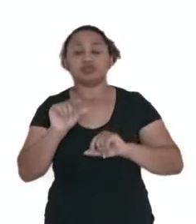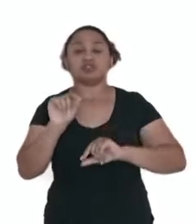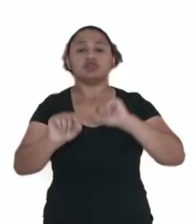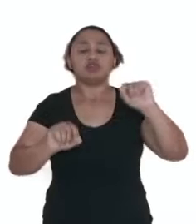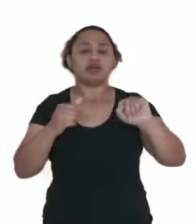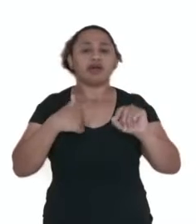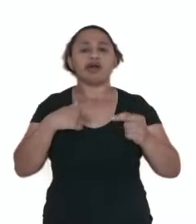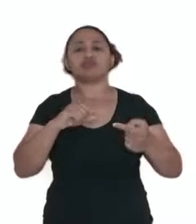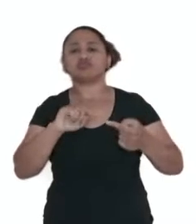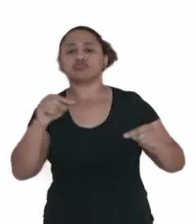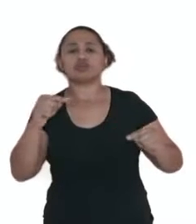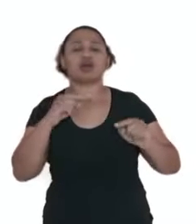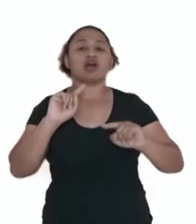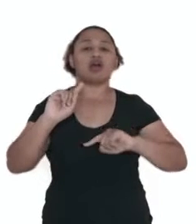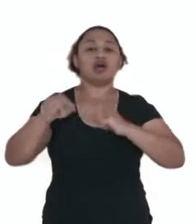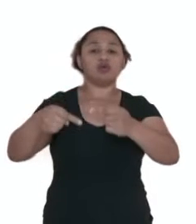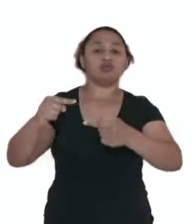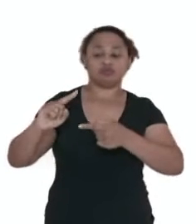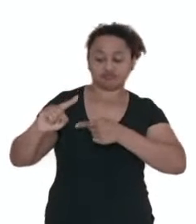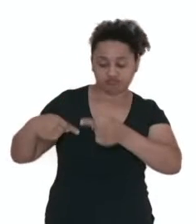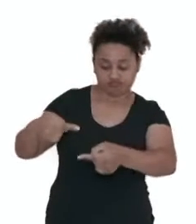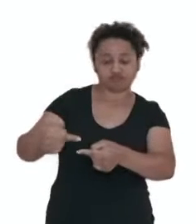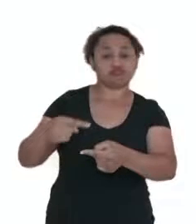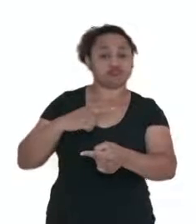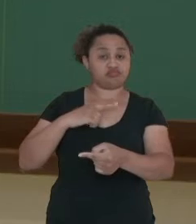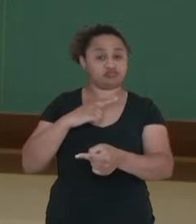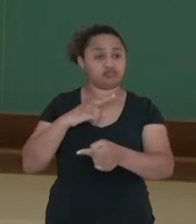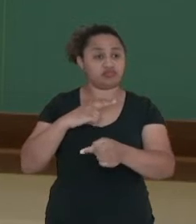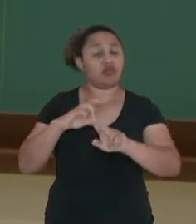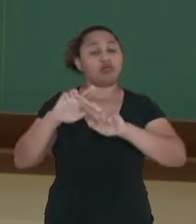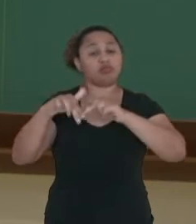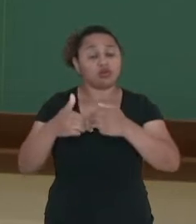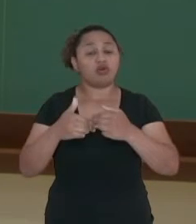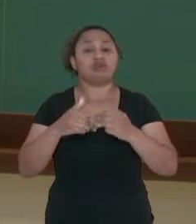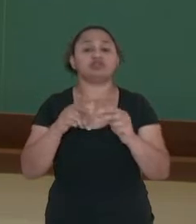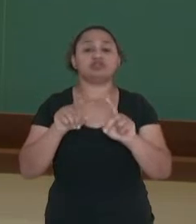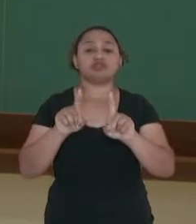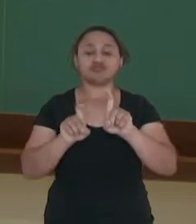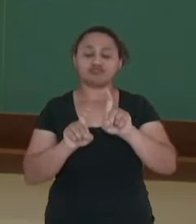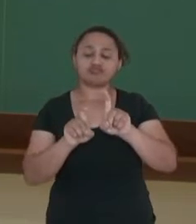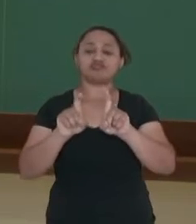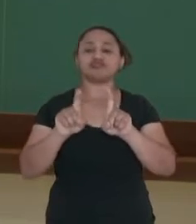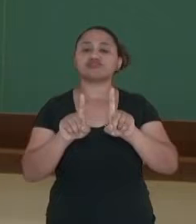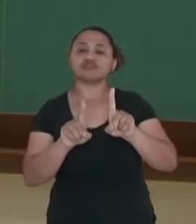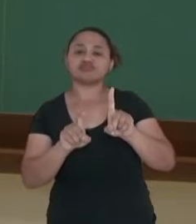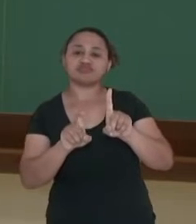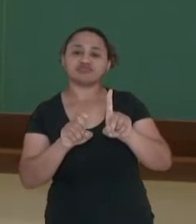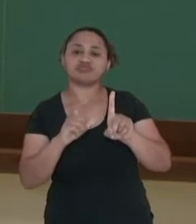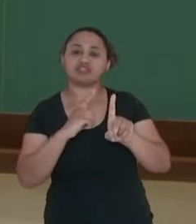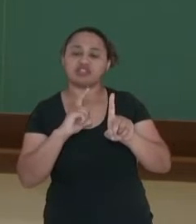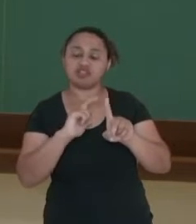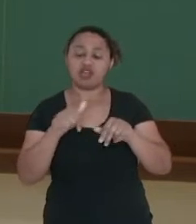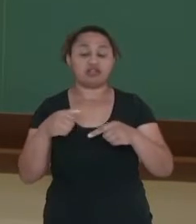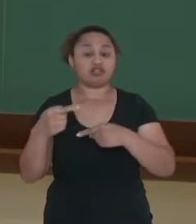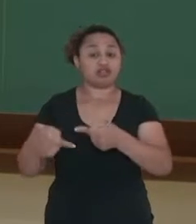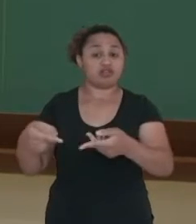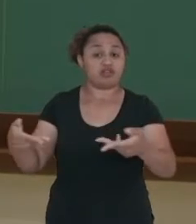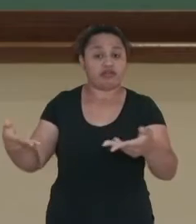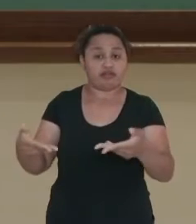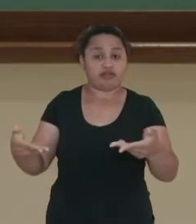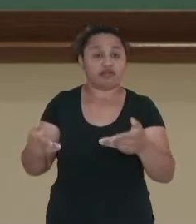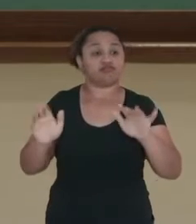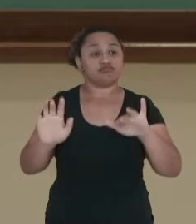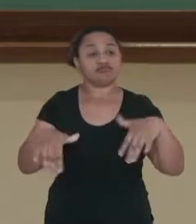dos genótipos da próxima geração, né, a partir da frequência dos alelos da geração atual. Para isso, nós